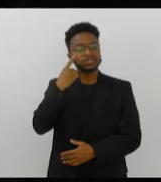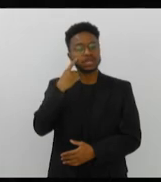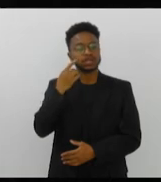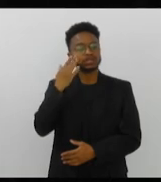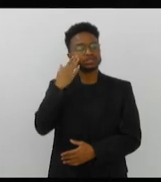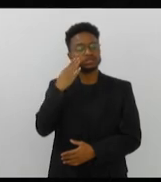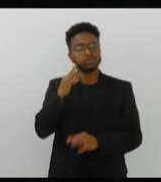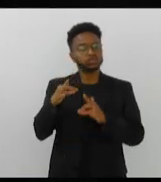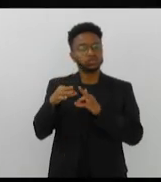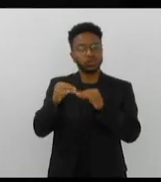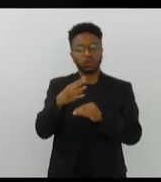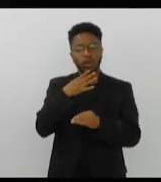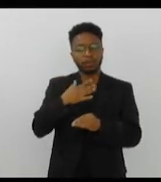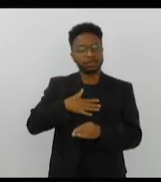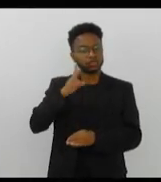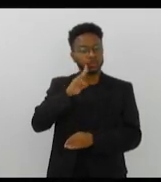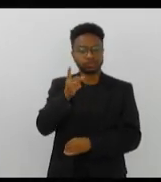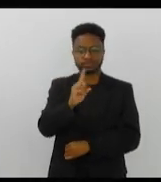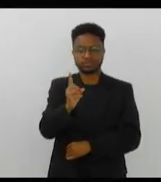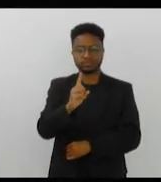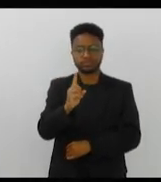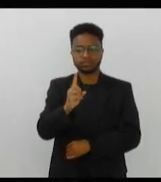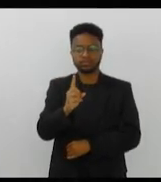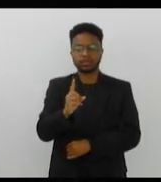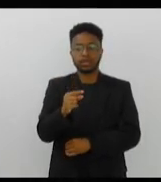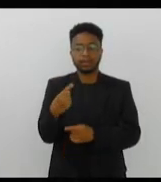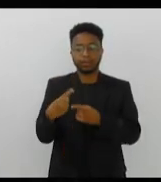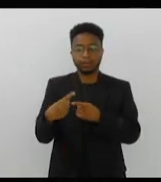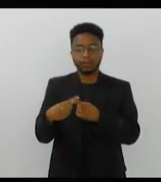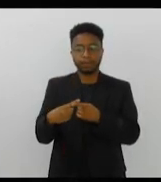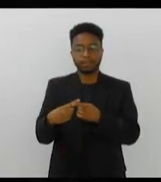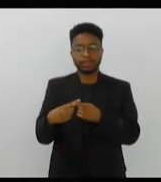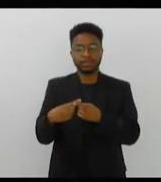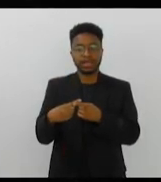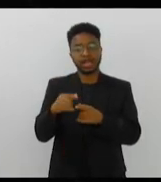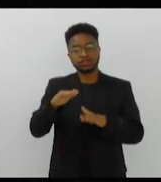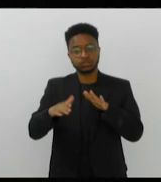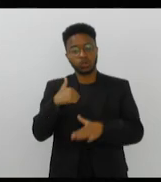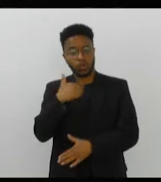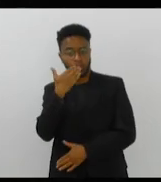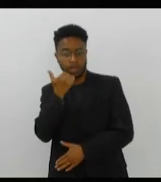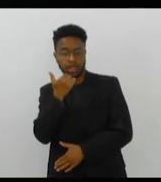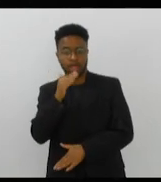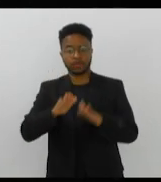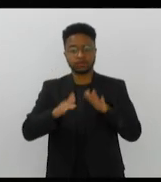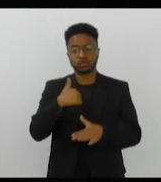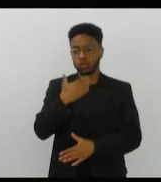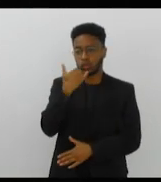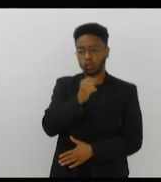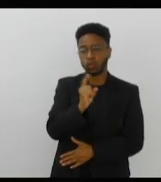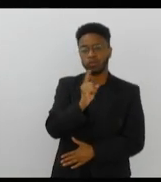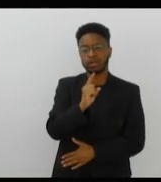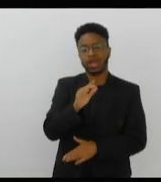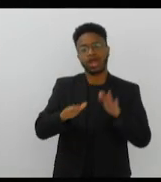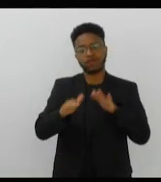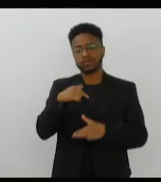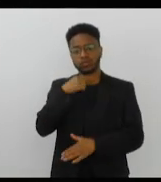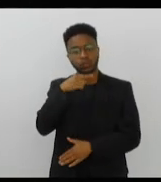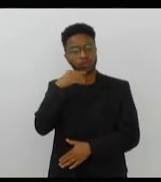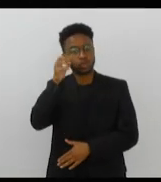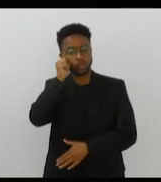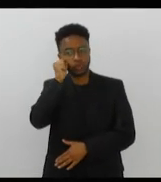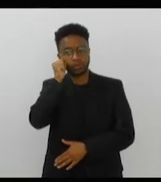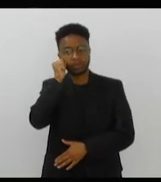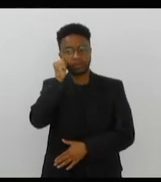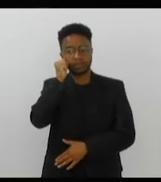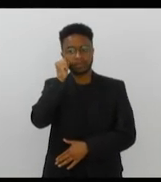história. Quando eu comia, quando eu não comia, quando eu não dormia. Mãe,